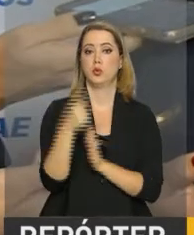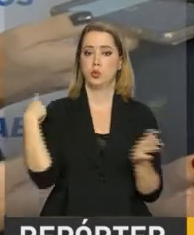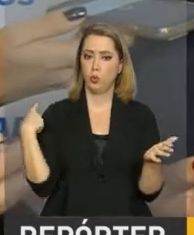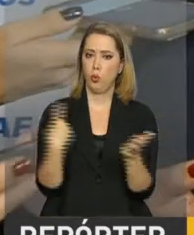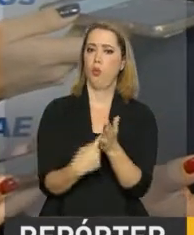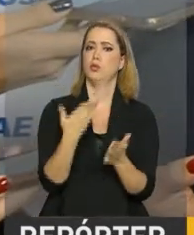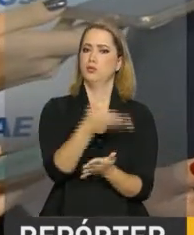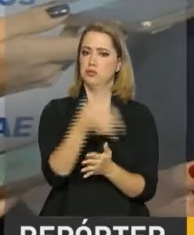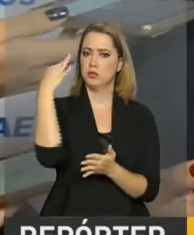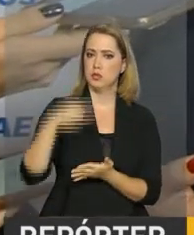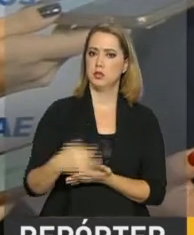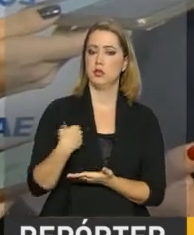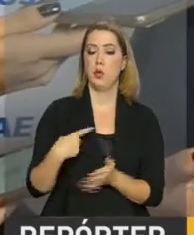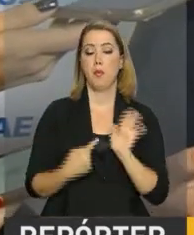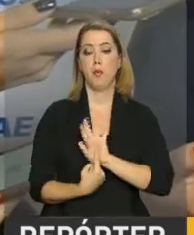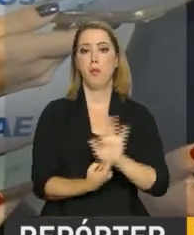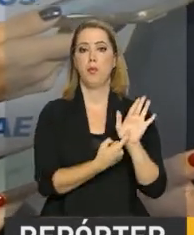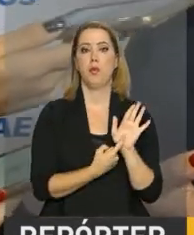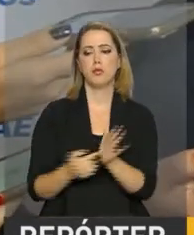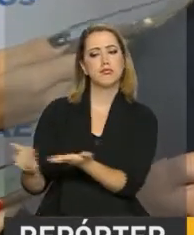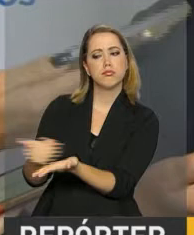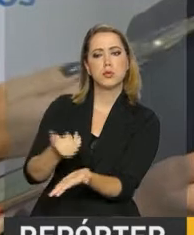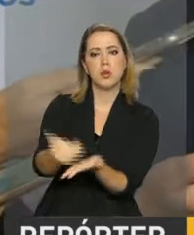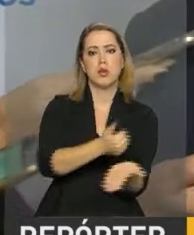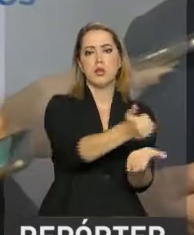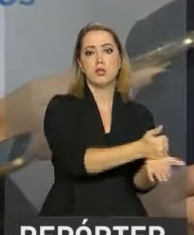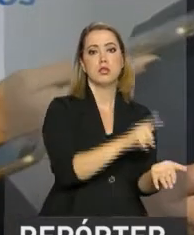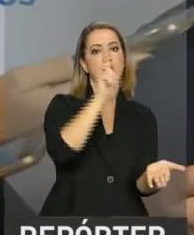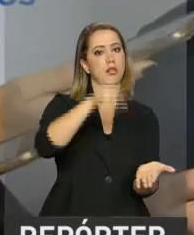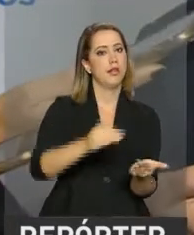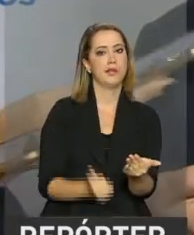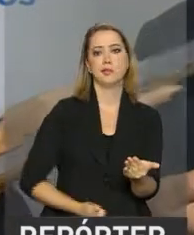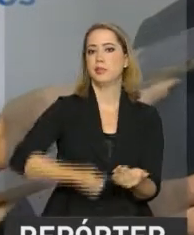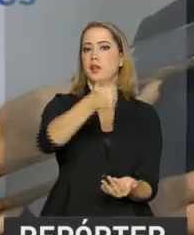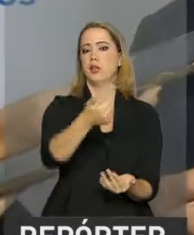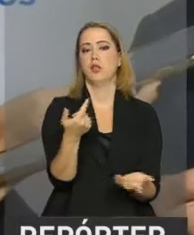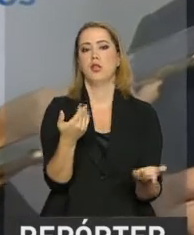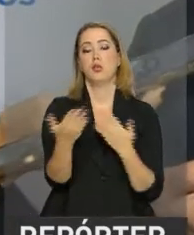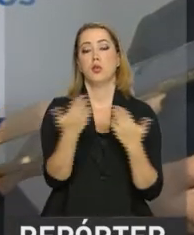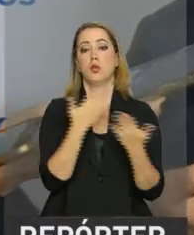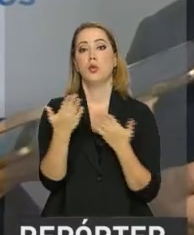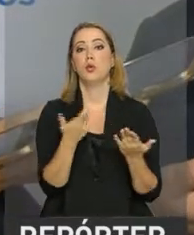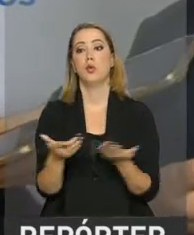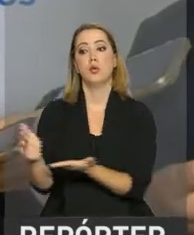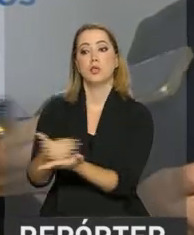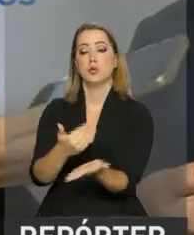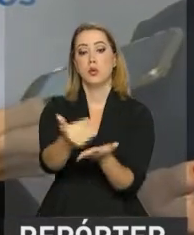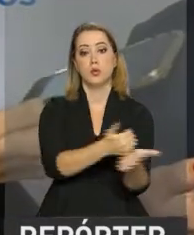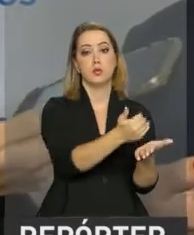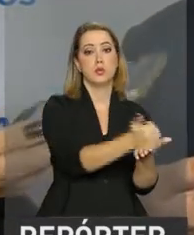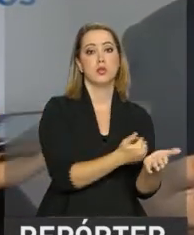mostrando que a arrecadação do simples é muito mais eficaz do que a arrecadação